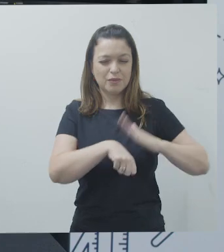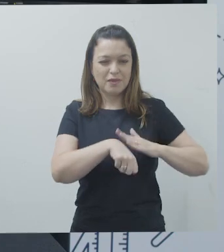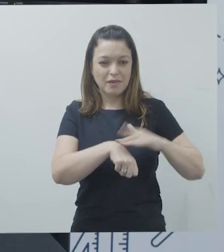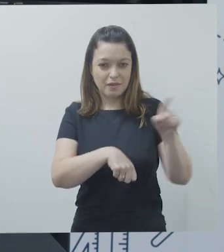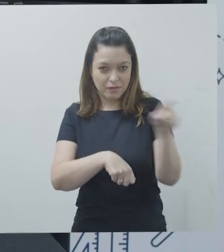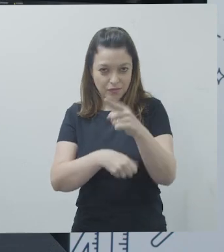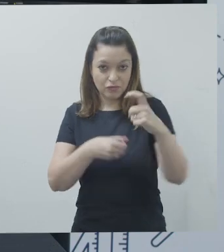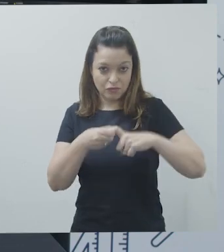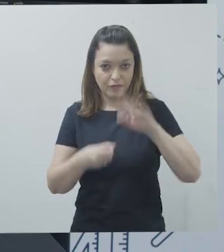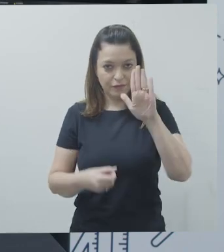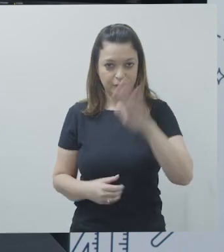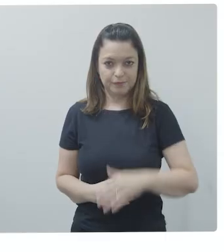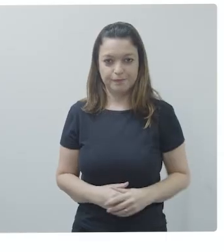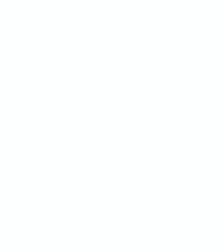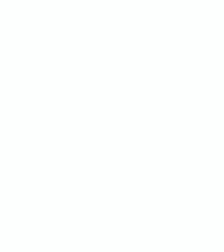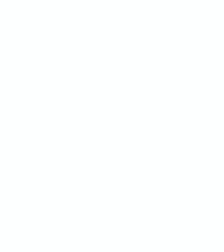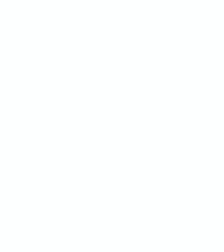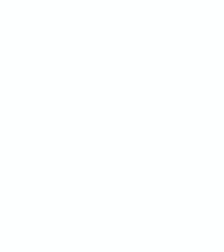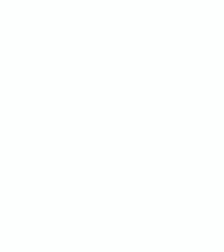você e eu já volto.